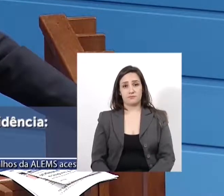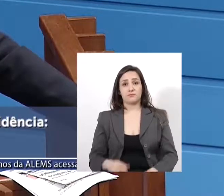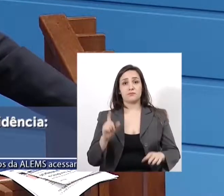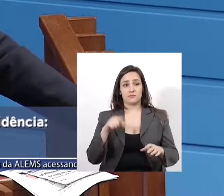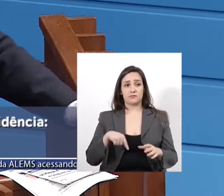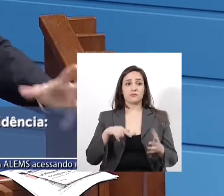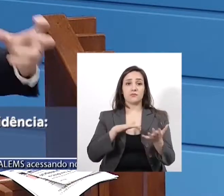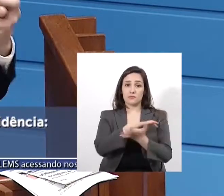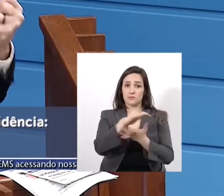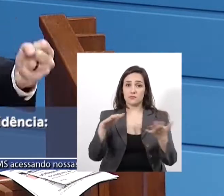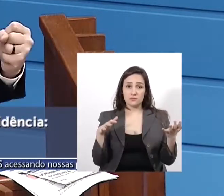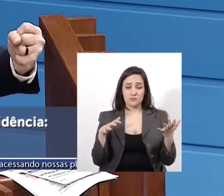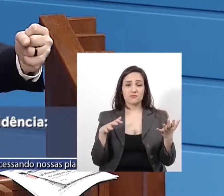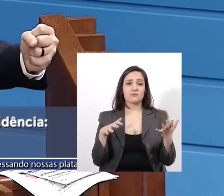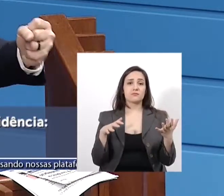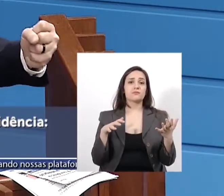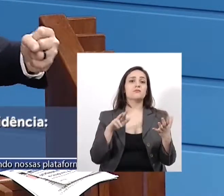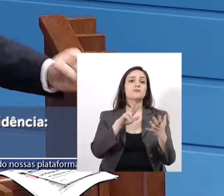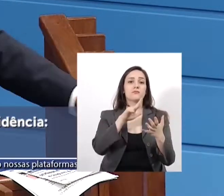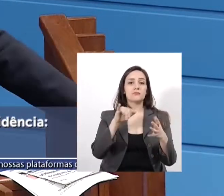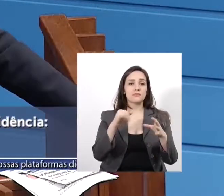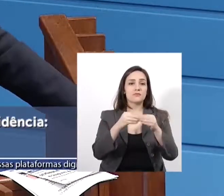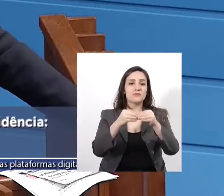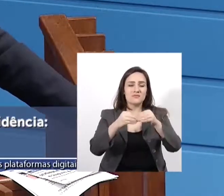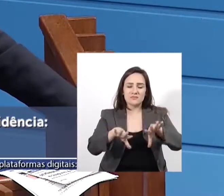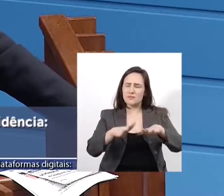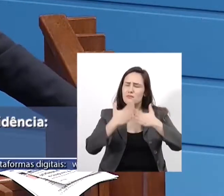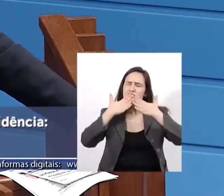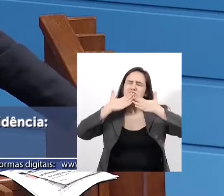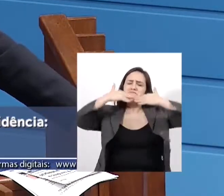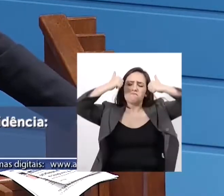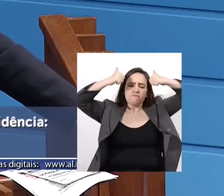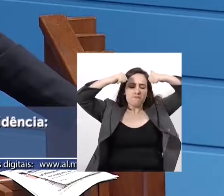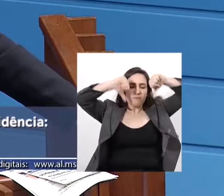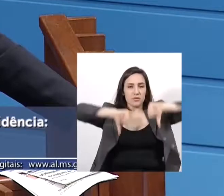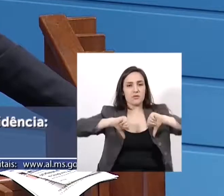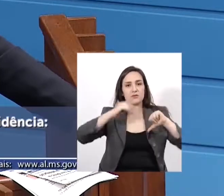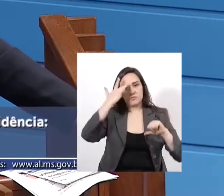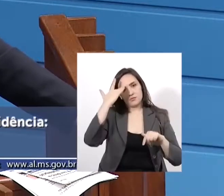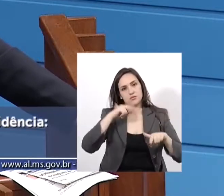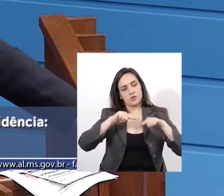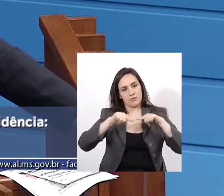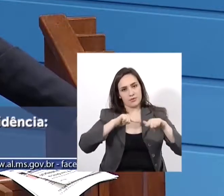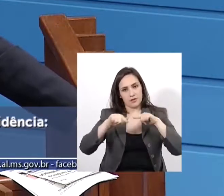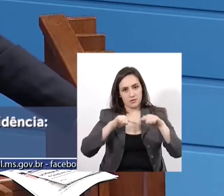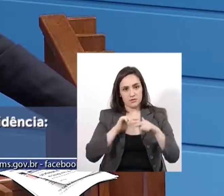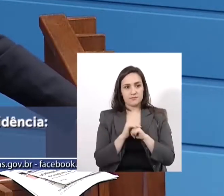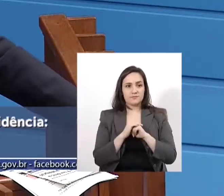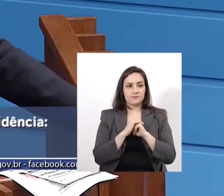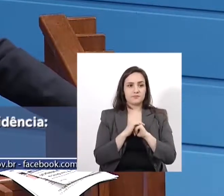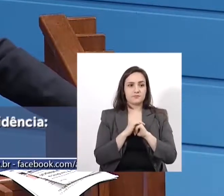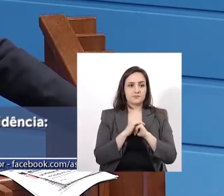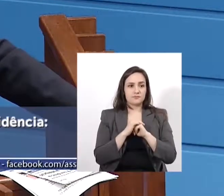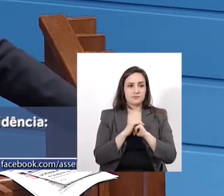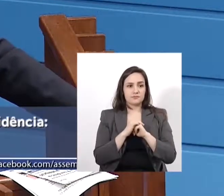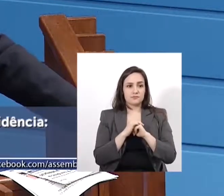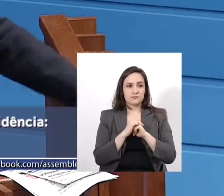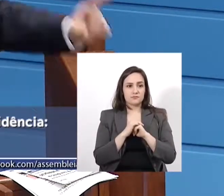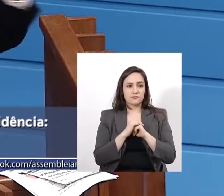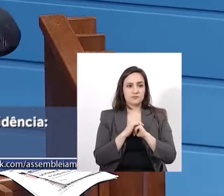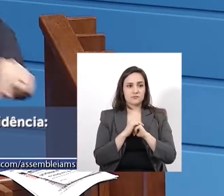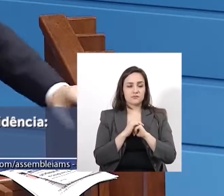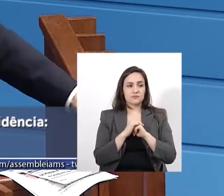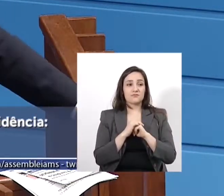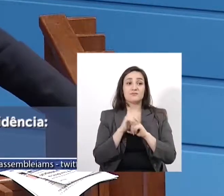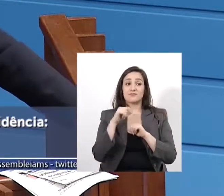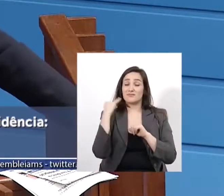vem para apertar o cinto ainda mais dos trabalhadores assalariados. E tem uma questão